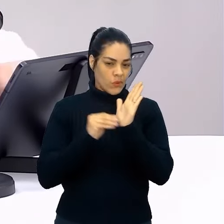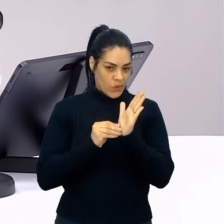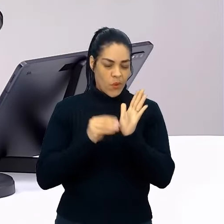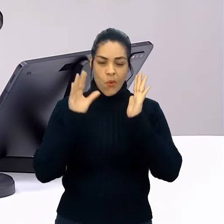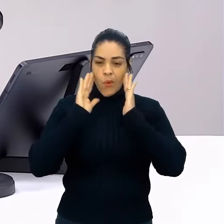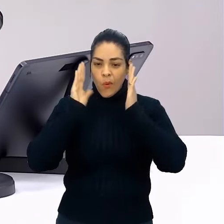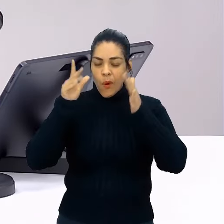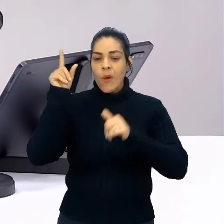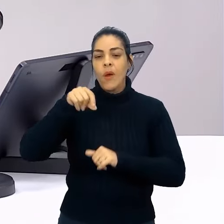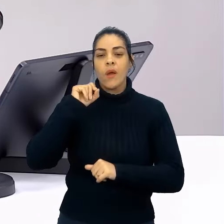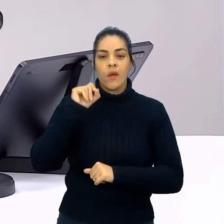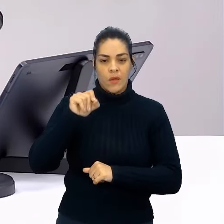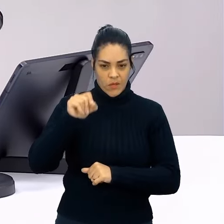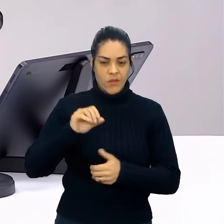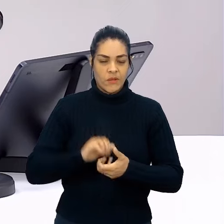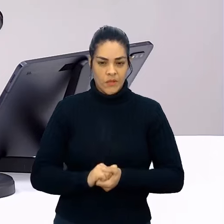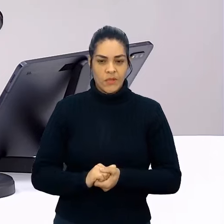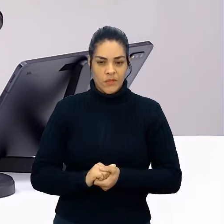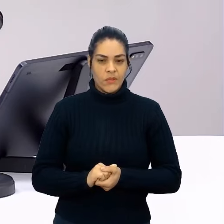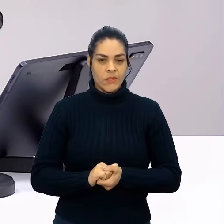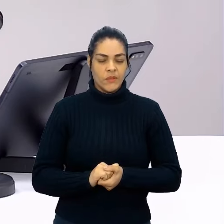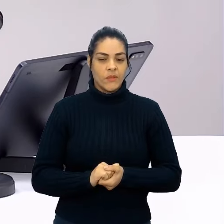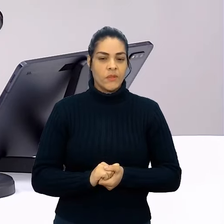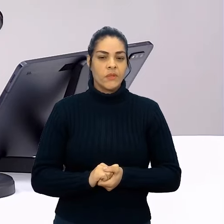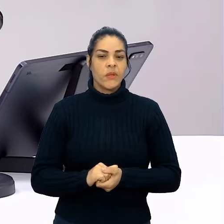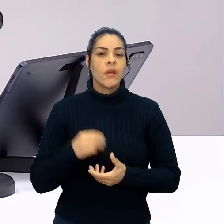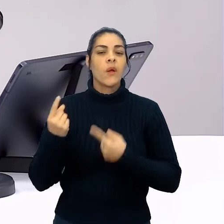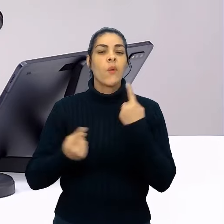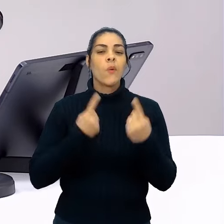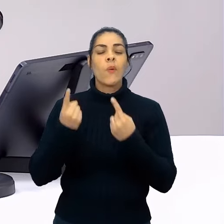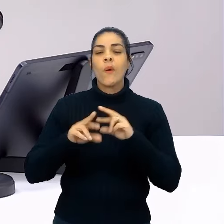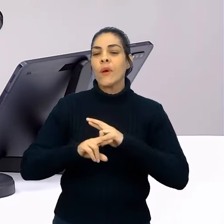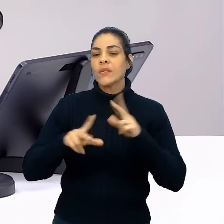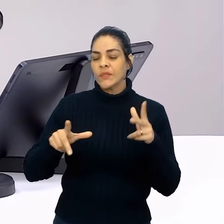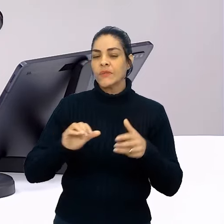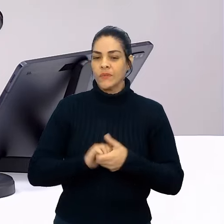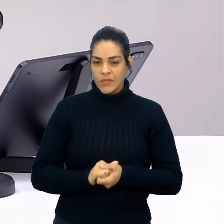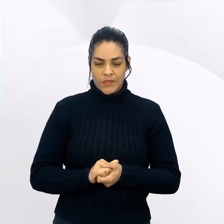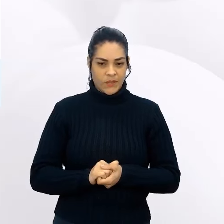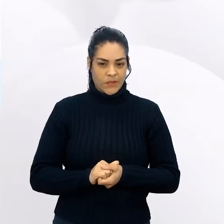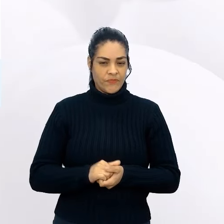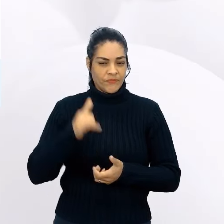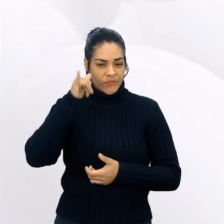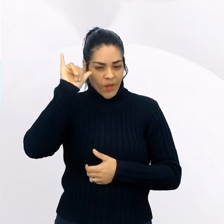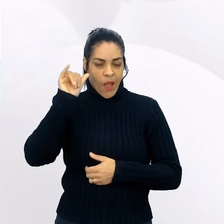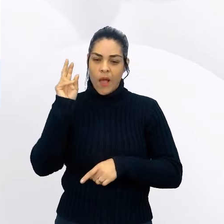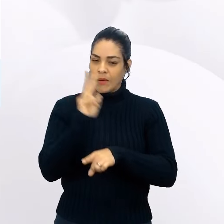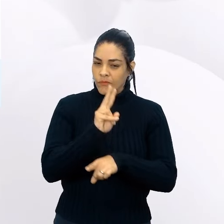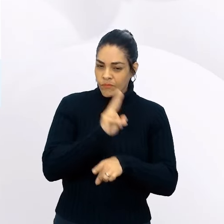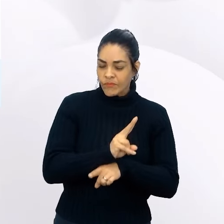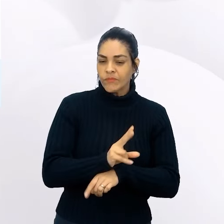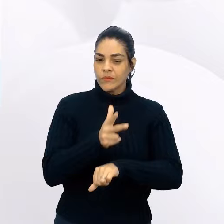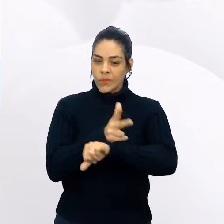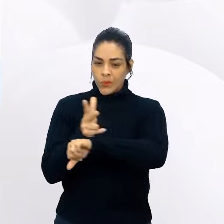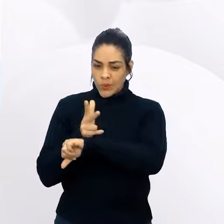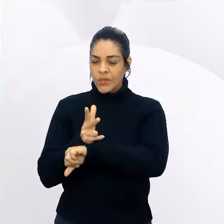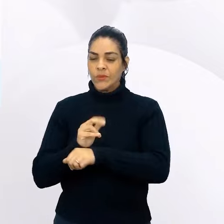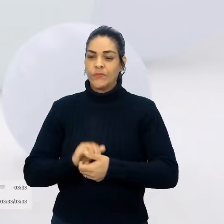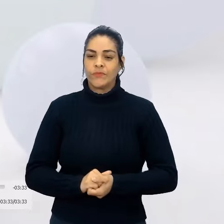do conteúdo é para preservar ou conservar? Qual seria a diferença? Vamos então para mais um vídeo? Por favor, o